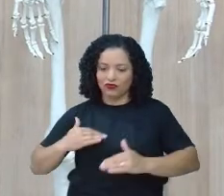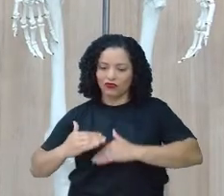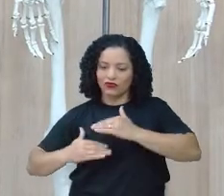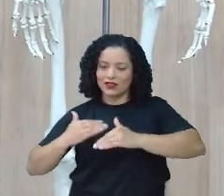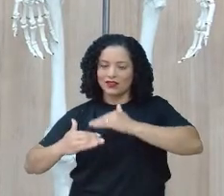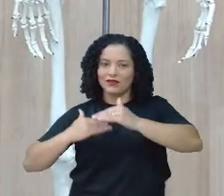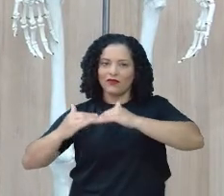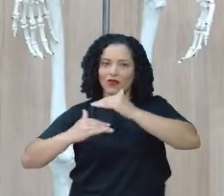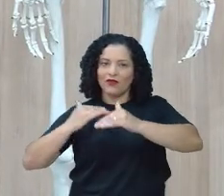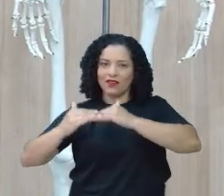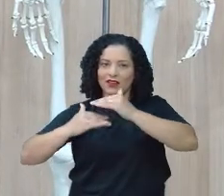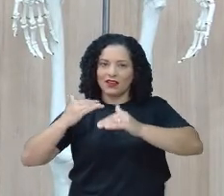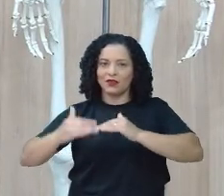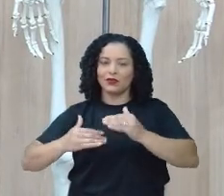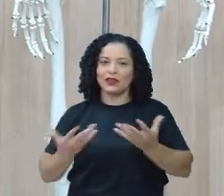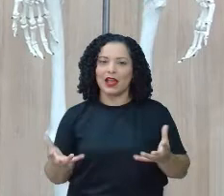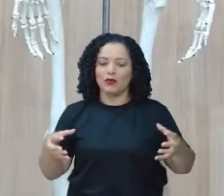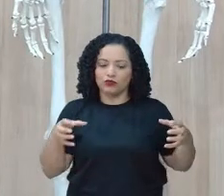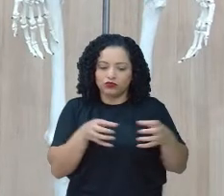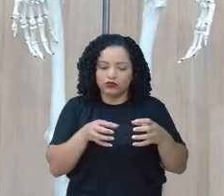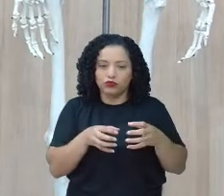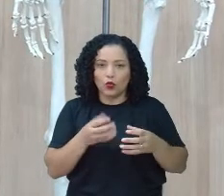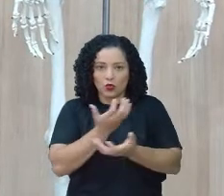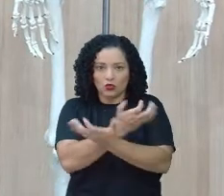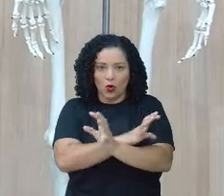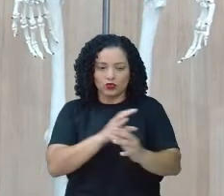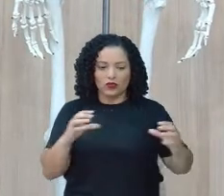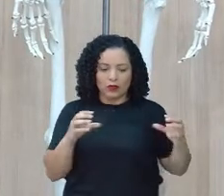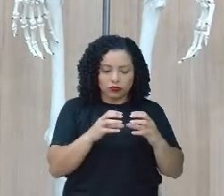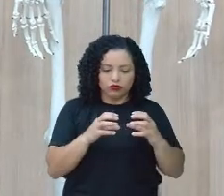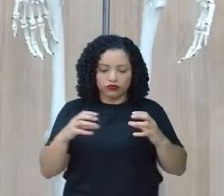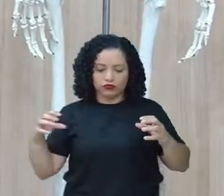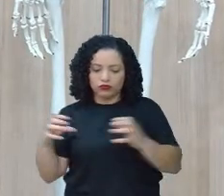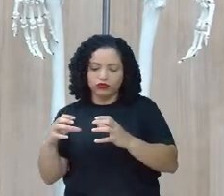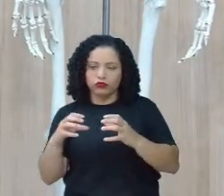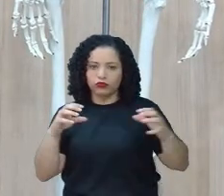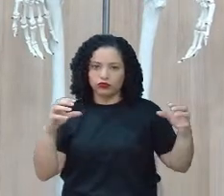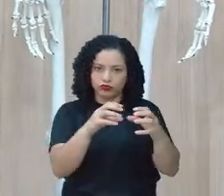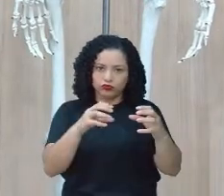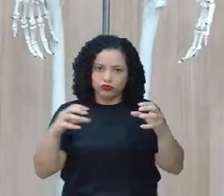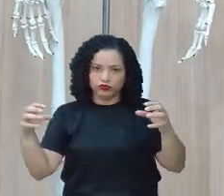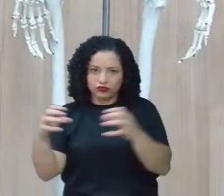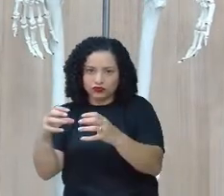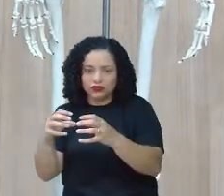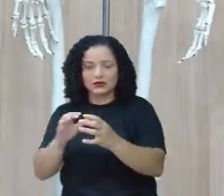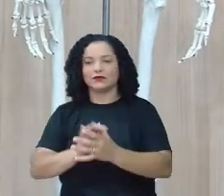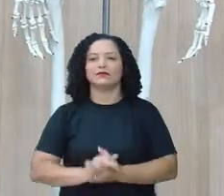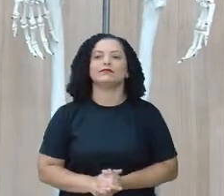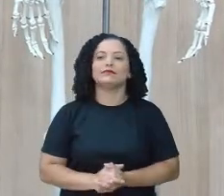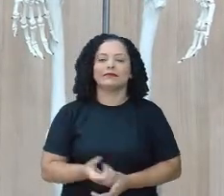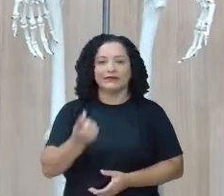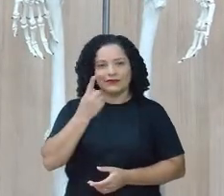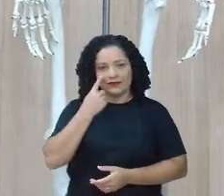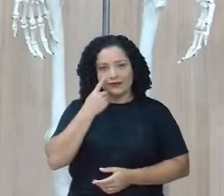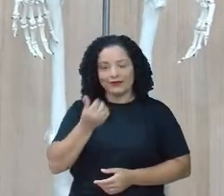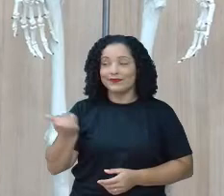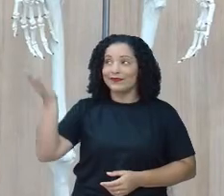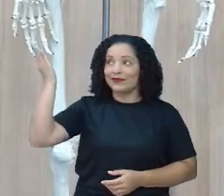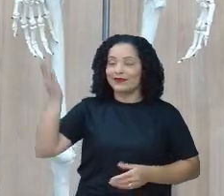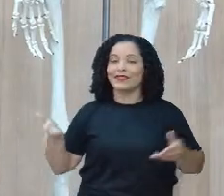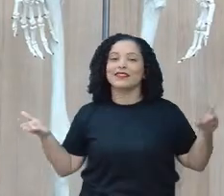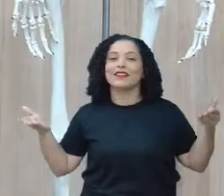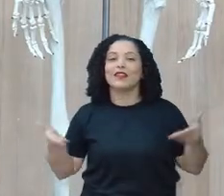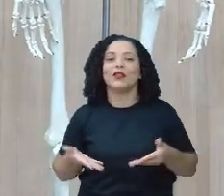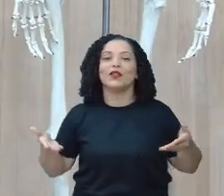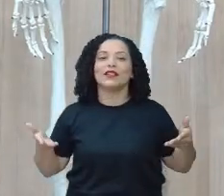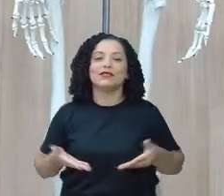que vai crescendo, alguns ossos vão se fundindo, ok? Então vamos ver mais alguma coisa. O que é que eu vou ter